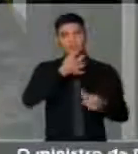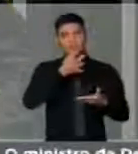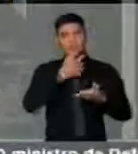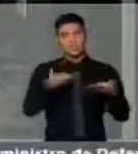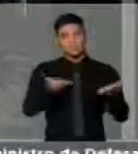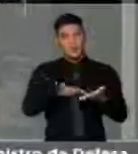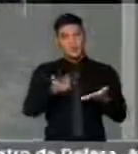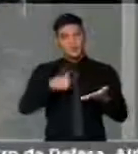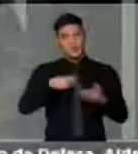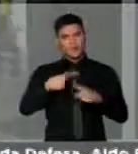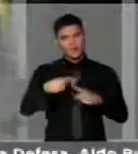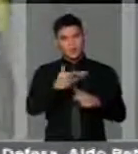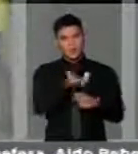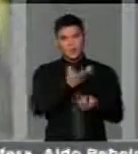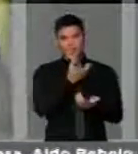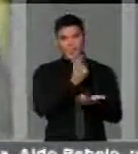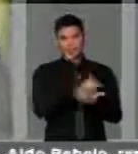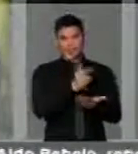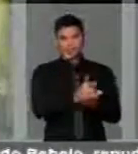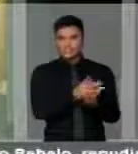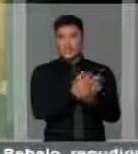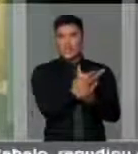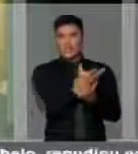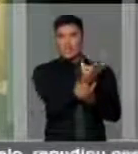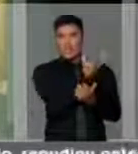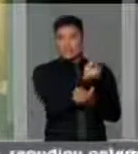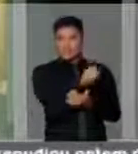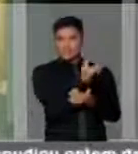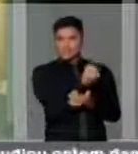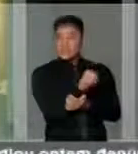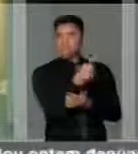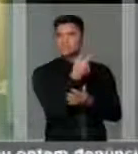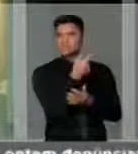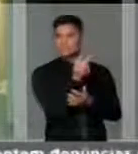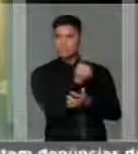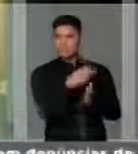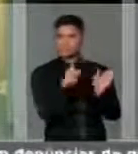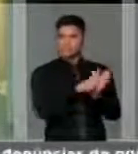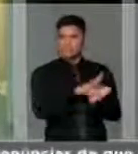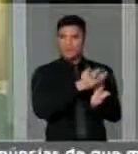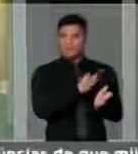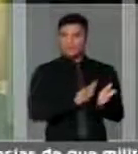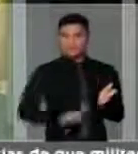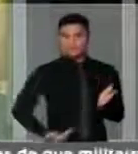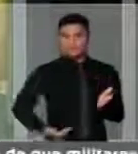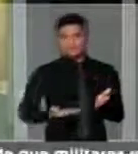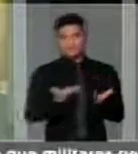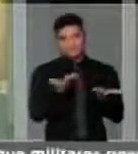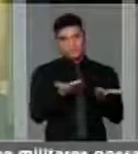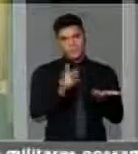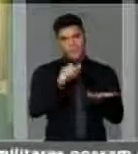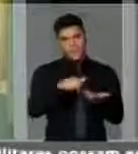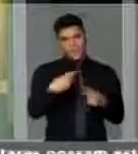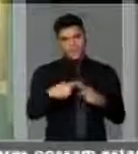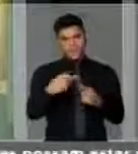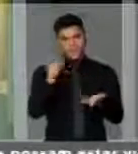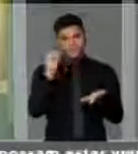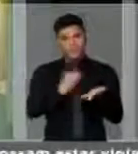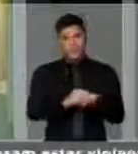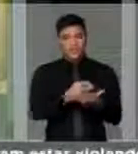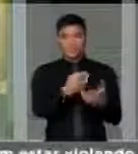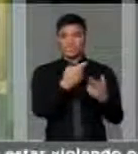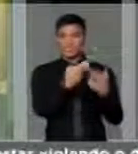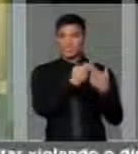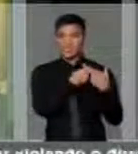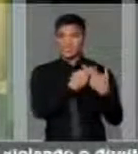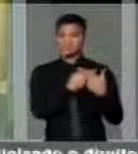senhores mamem na teta do governo? Porque responsabilidade civil não é. Responsabilidade civil, senhores e senhoras,